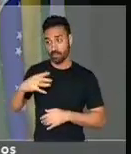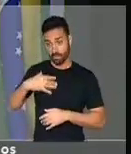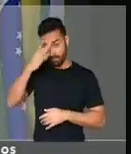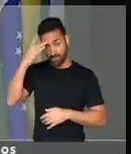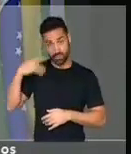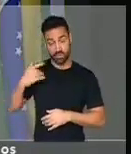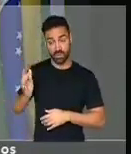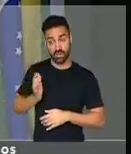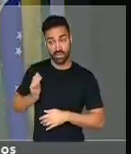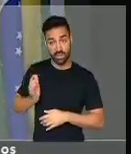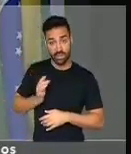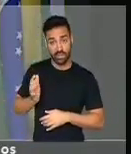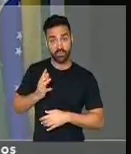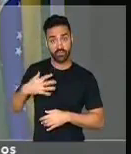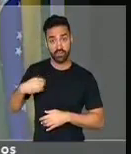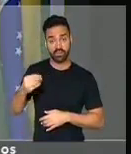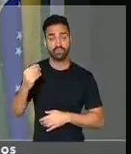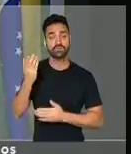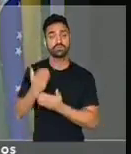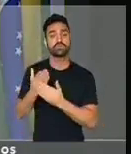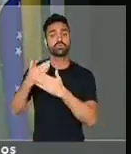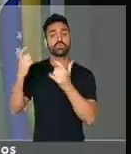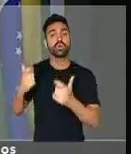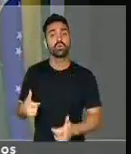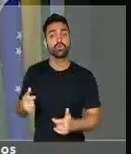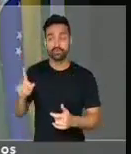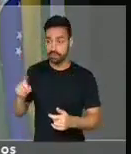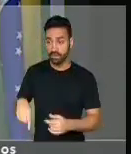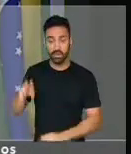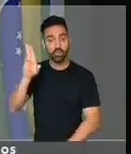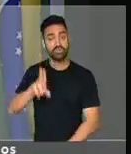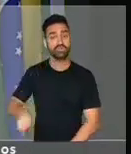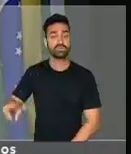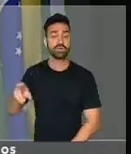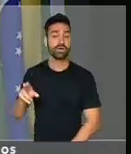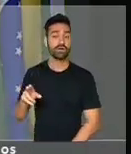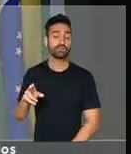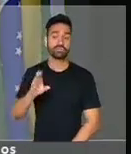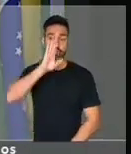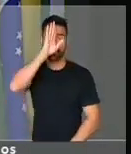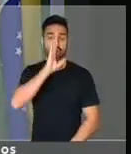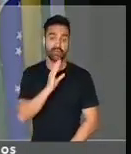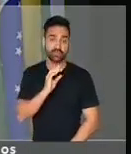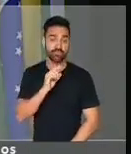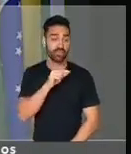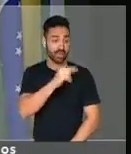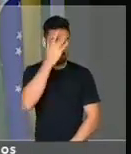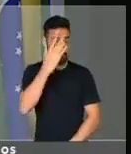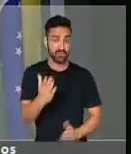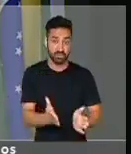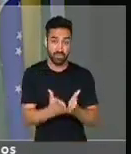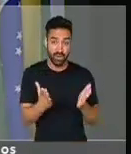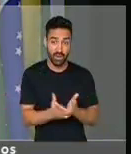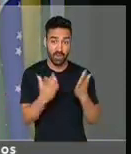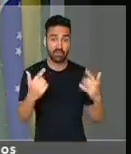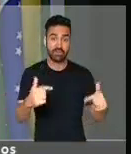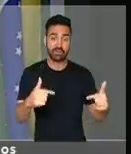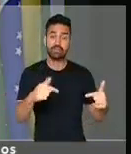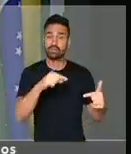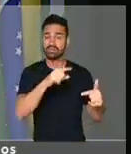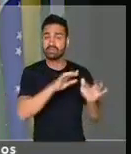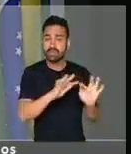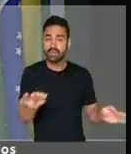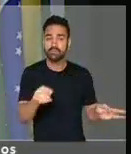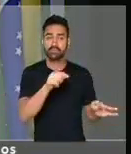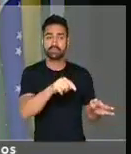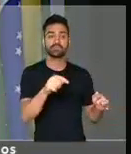dos ricos e muito ricos estudam nas universidades públicas, que são as melhores, enquanto que o filho do pobre, do trabalhador, estuda